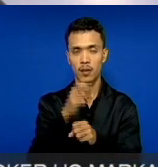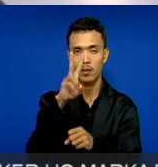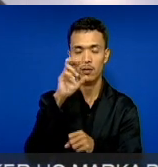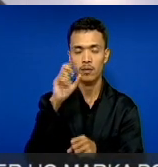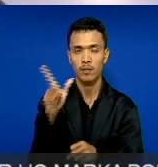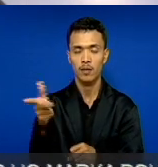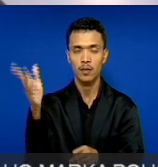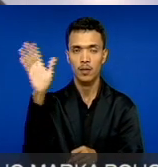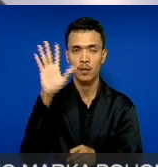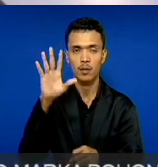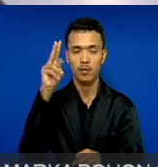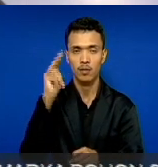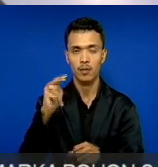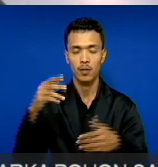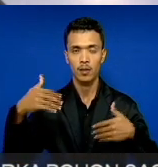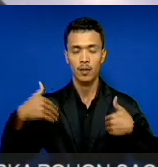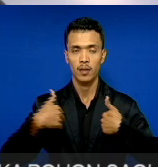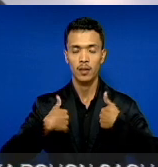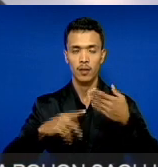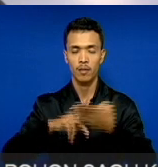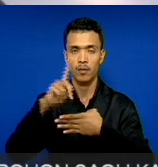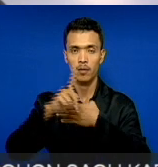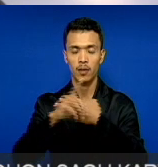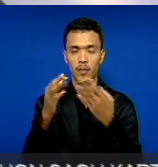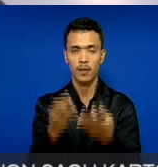2025 Ninian, e a programa prioridades